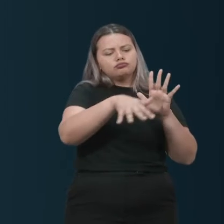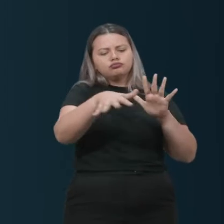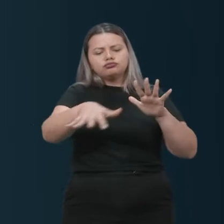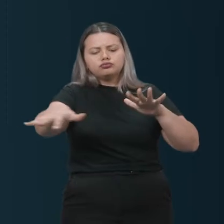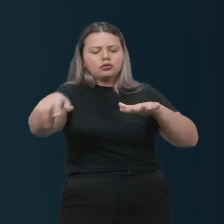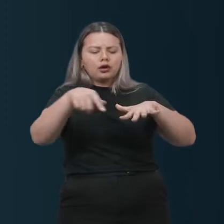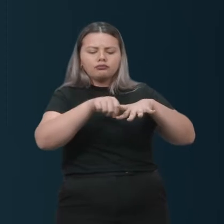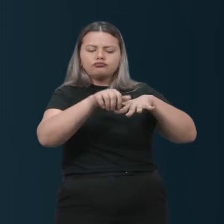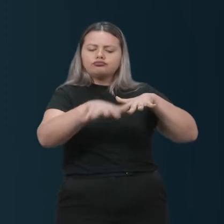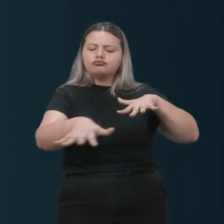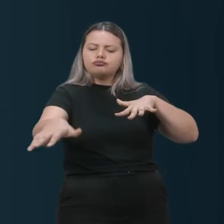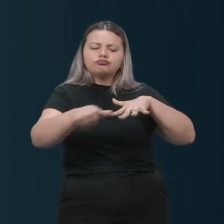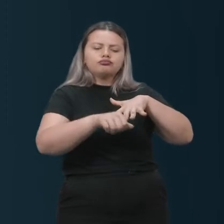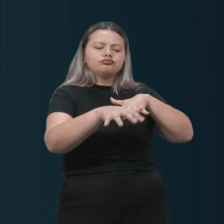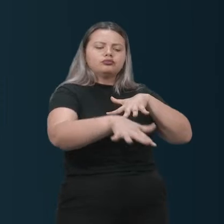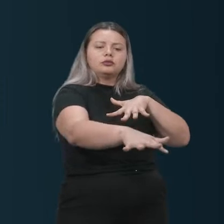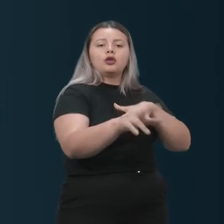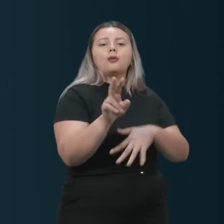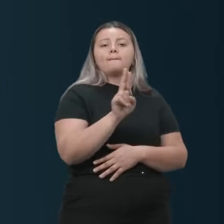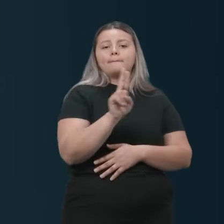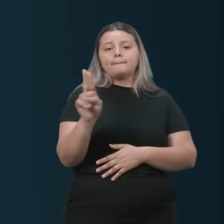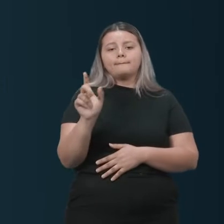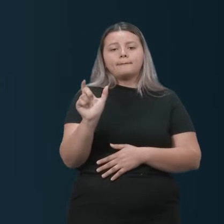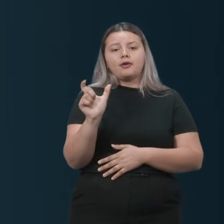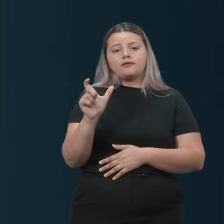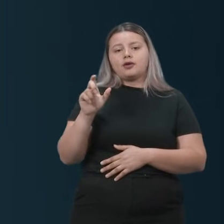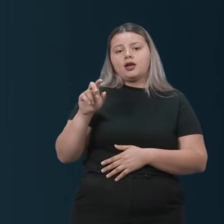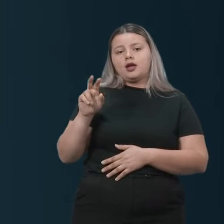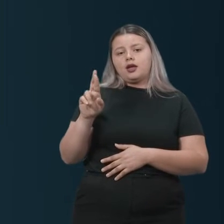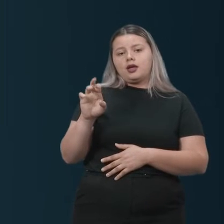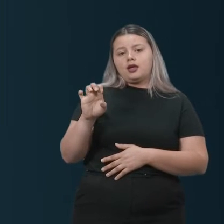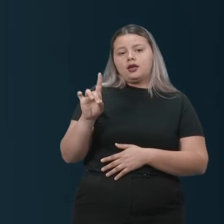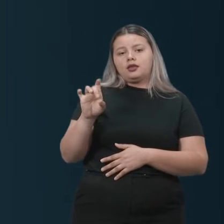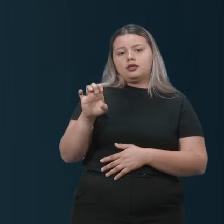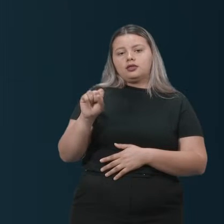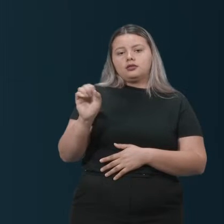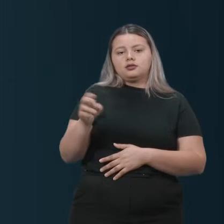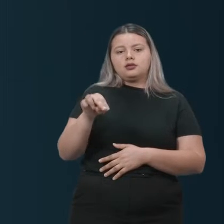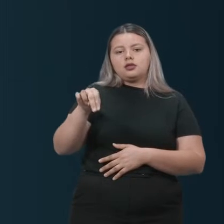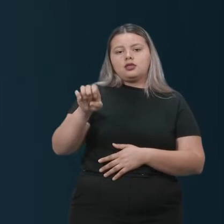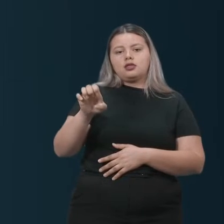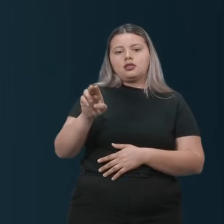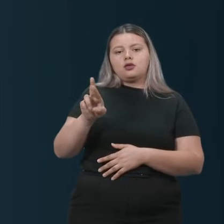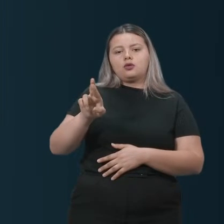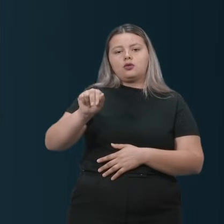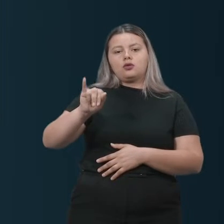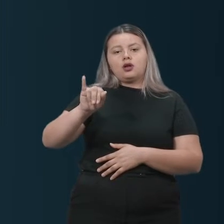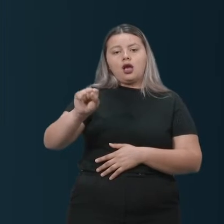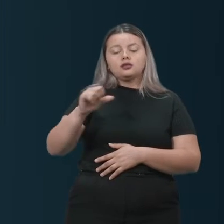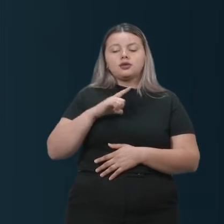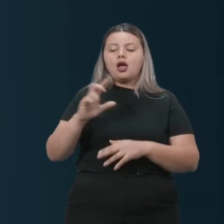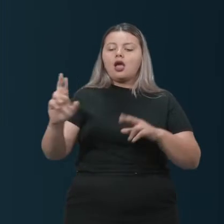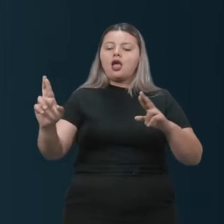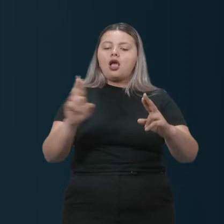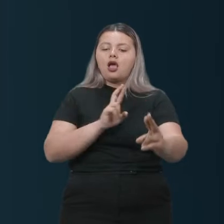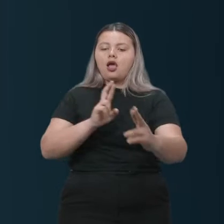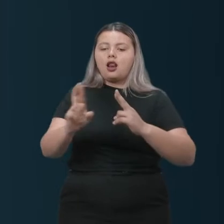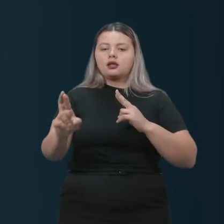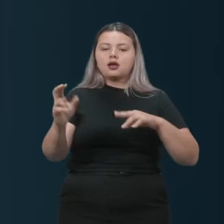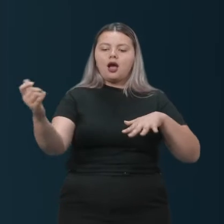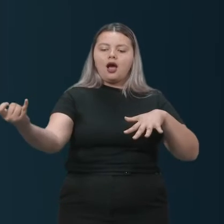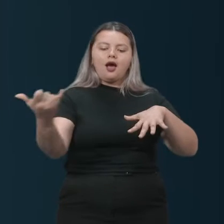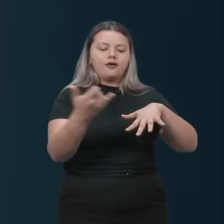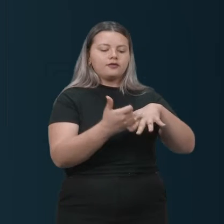rede neural sendo formada, ou seja, neurônios que interagem entre si e que permitem que